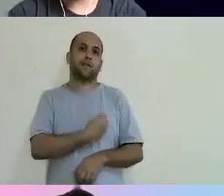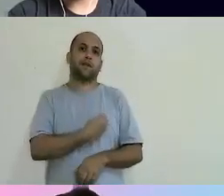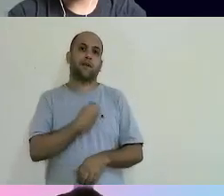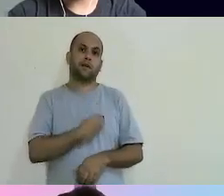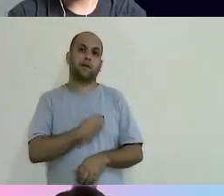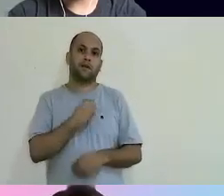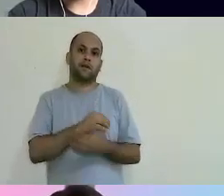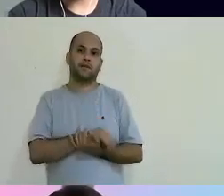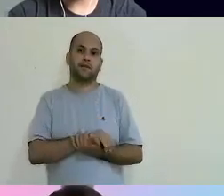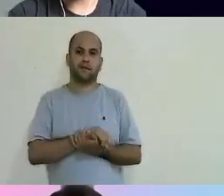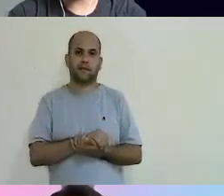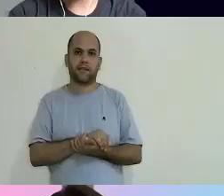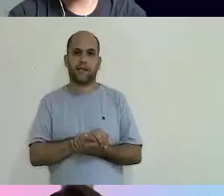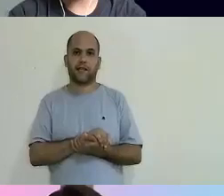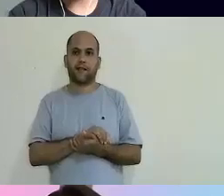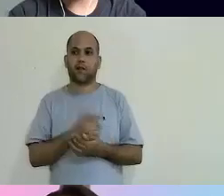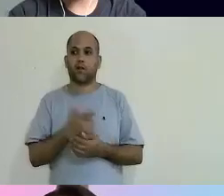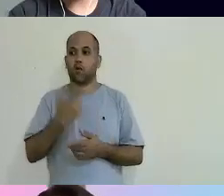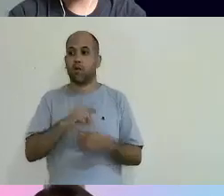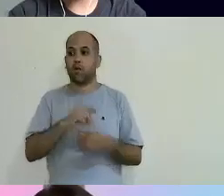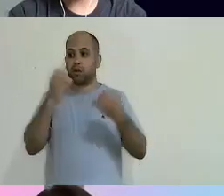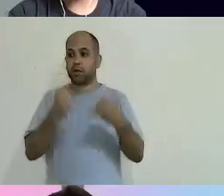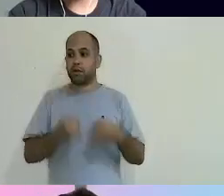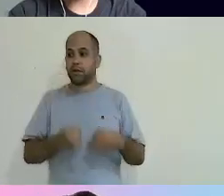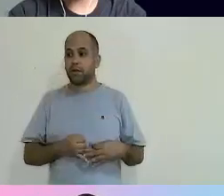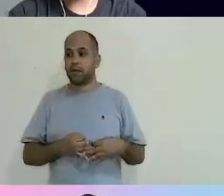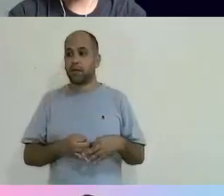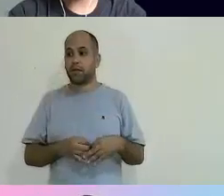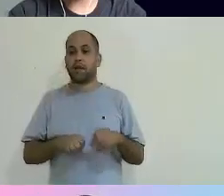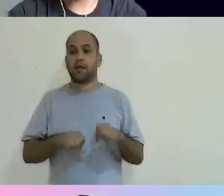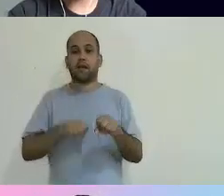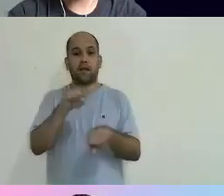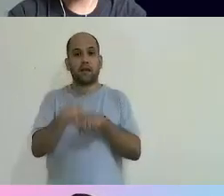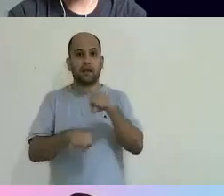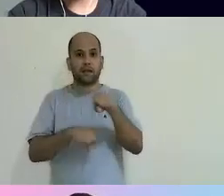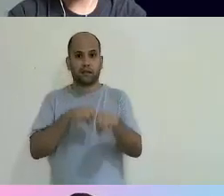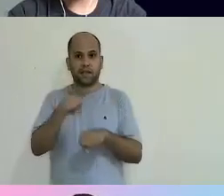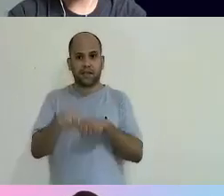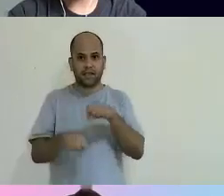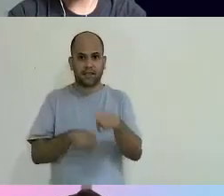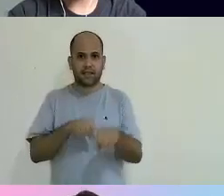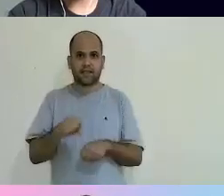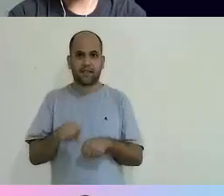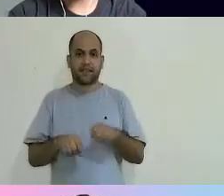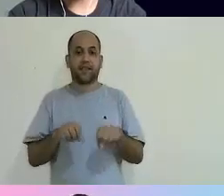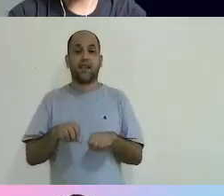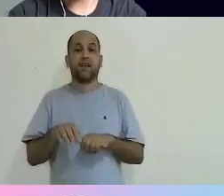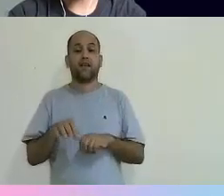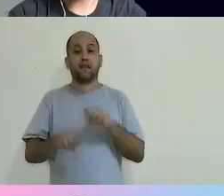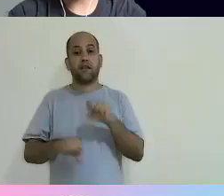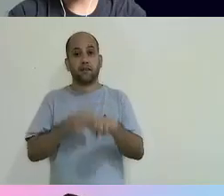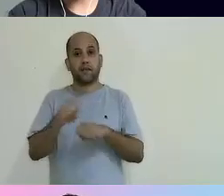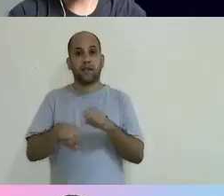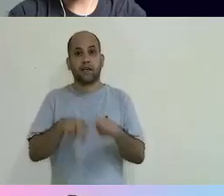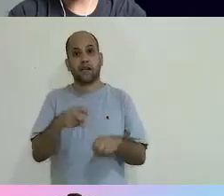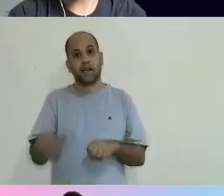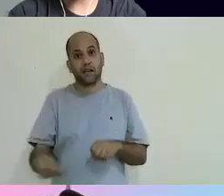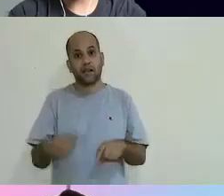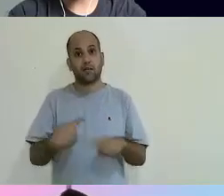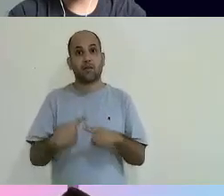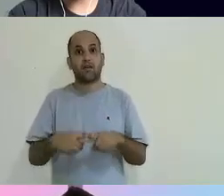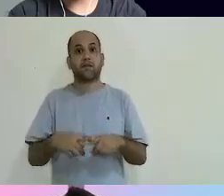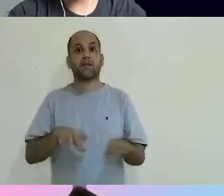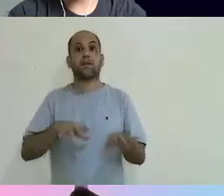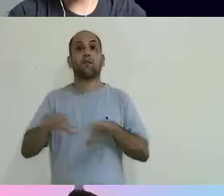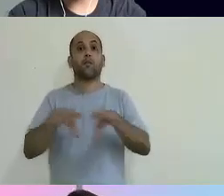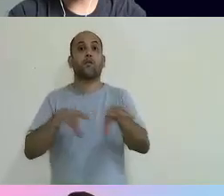outro eufemismo que eu gosto é a história de andar de bicicleta. Você não cai quando você está andando de bicicleta, porque você sempre está em movimento.